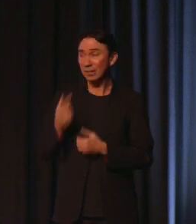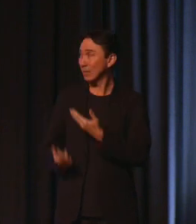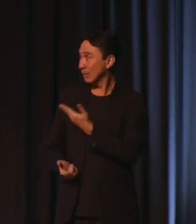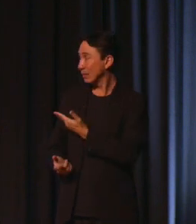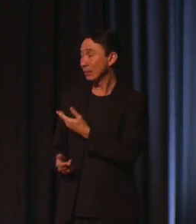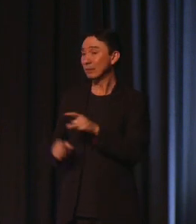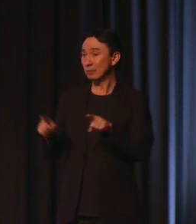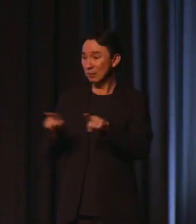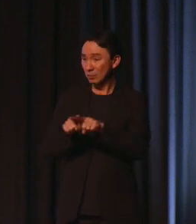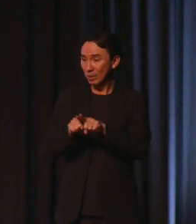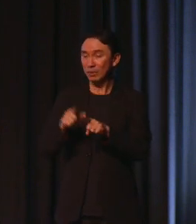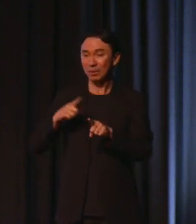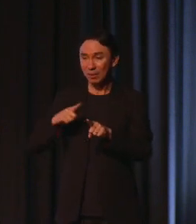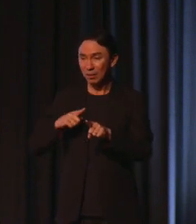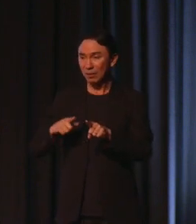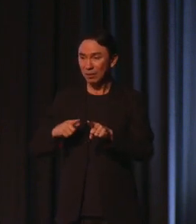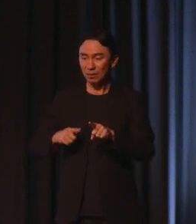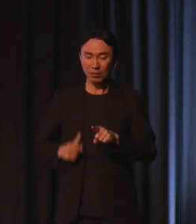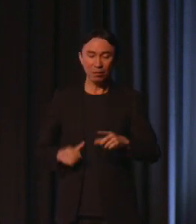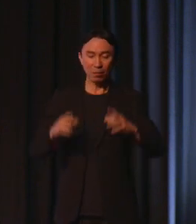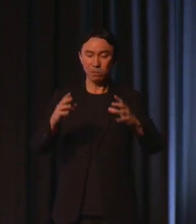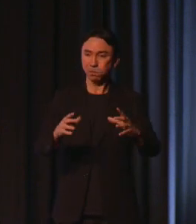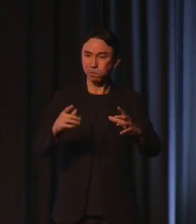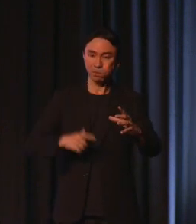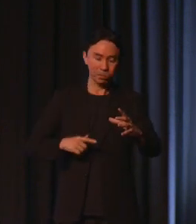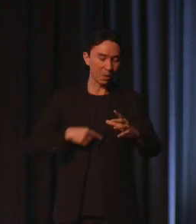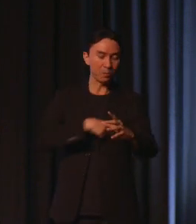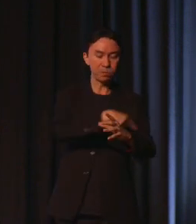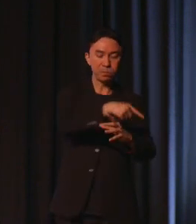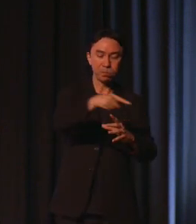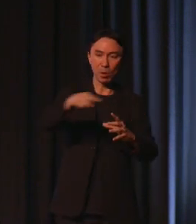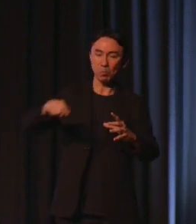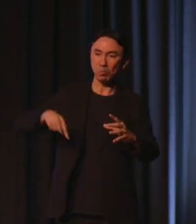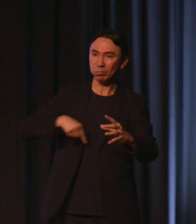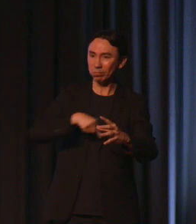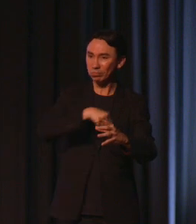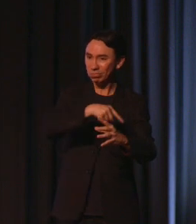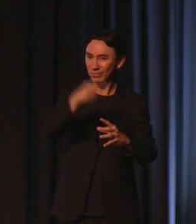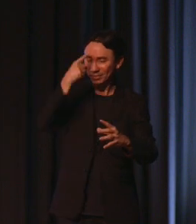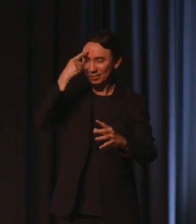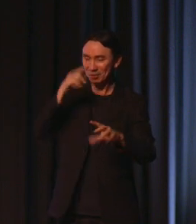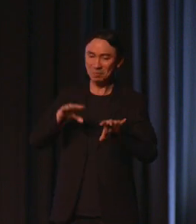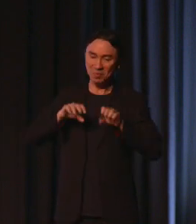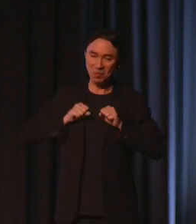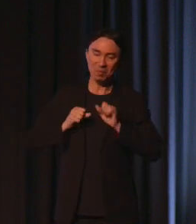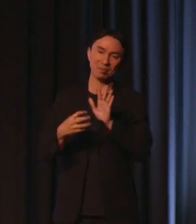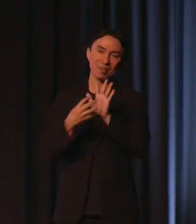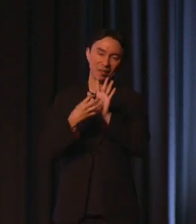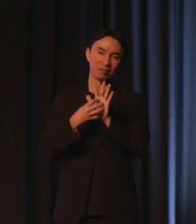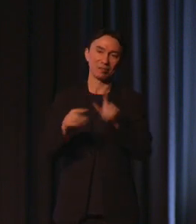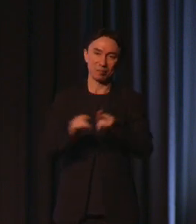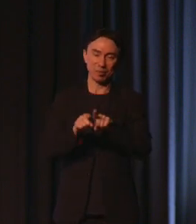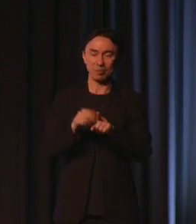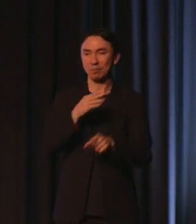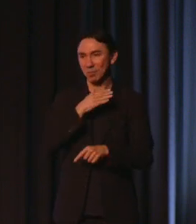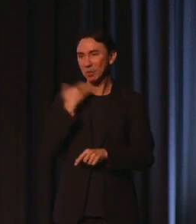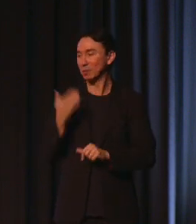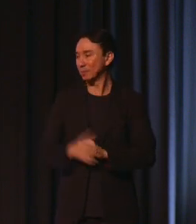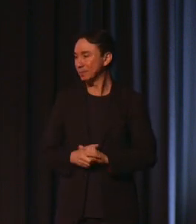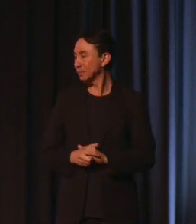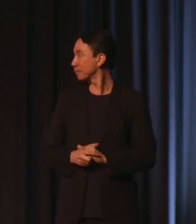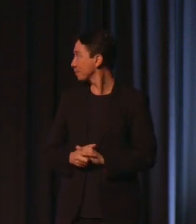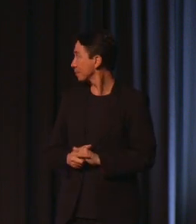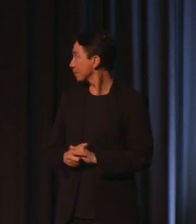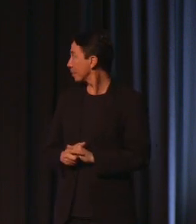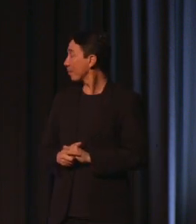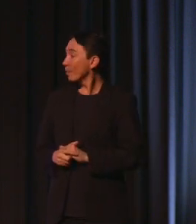ele também tinha insuficiência renal, e faleceu da AIDS. Bom, vamos começar falando sobre como que eu